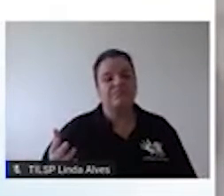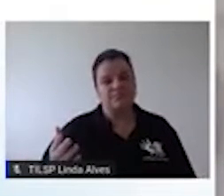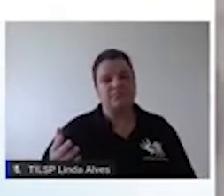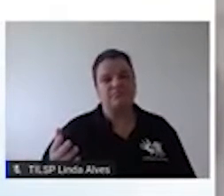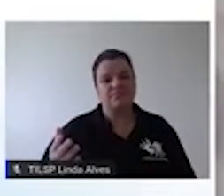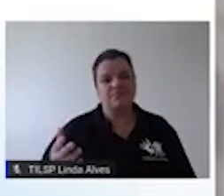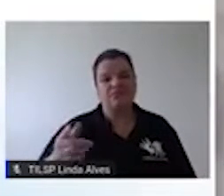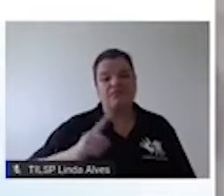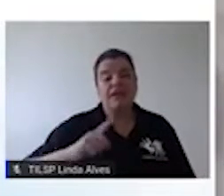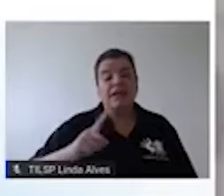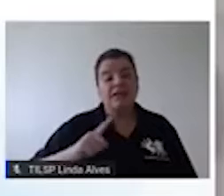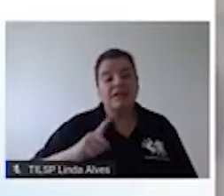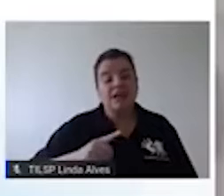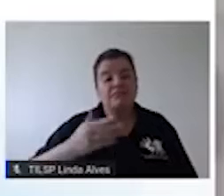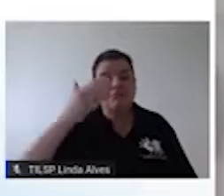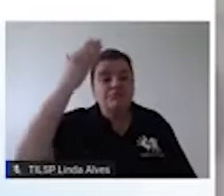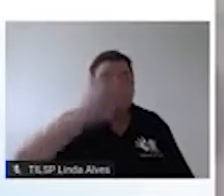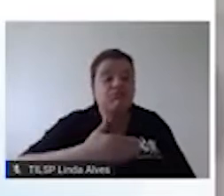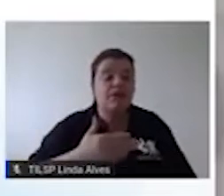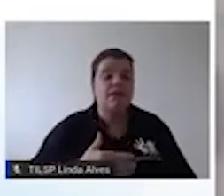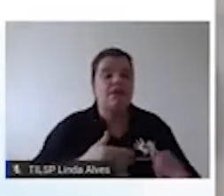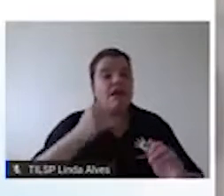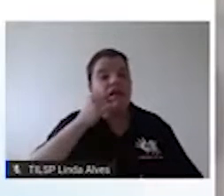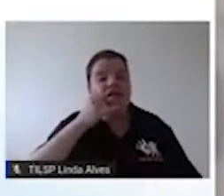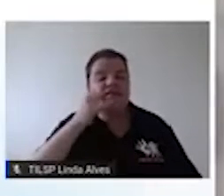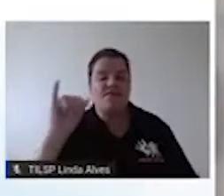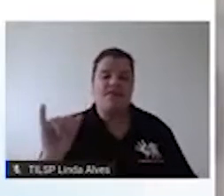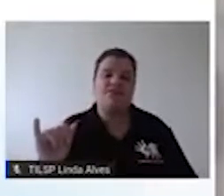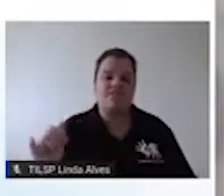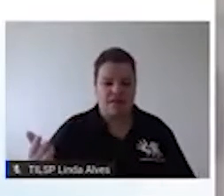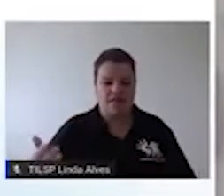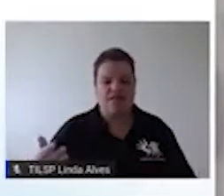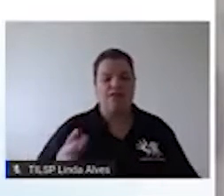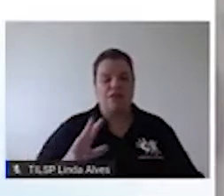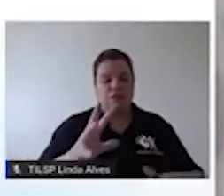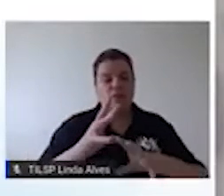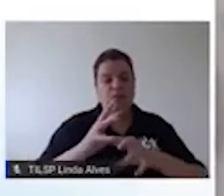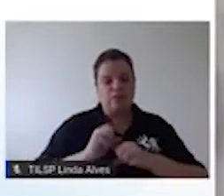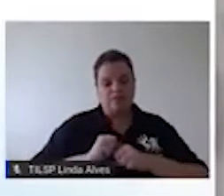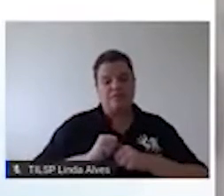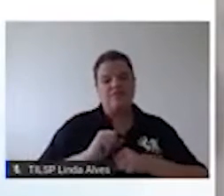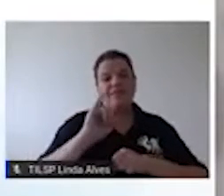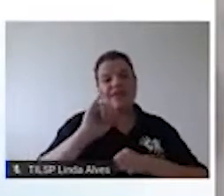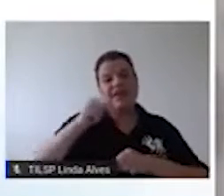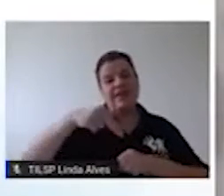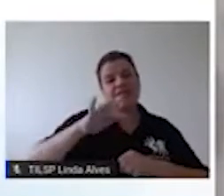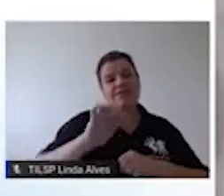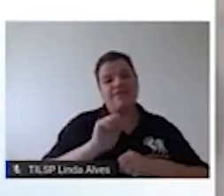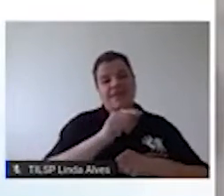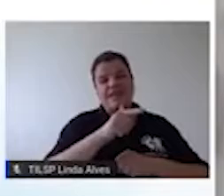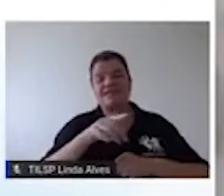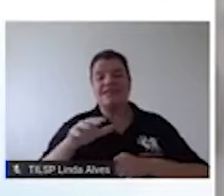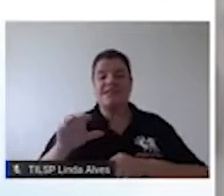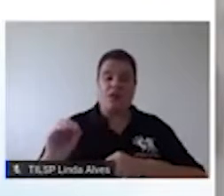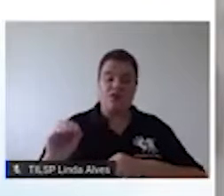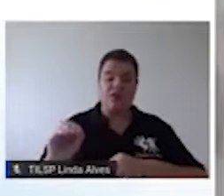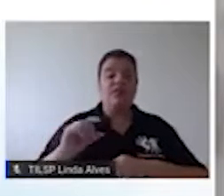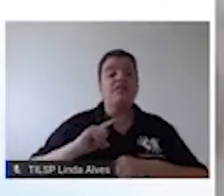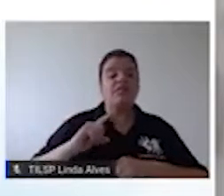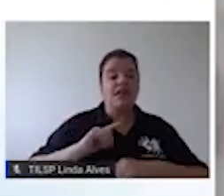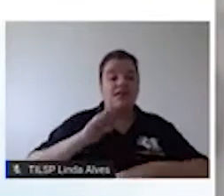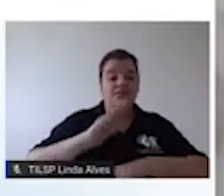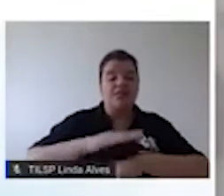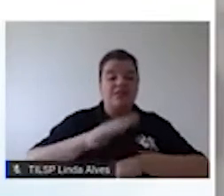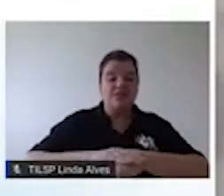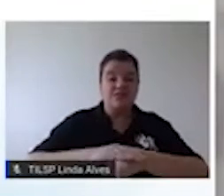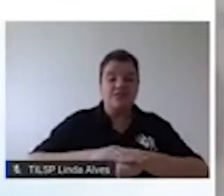ele tem condições de evitar a infecção, mas certamente também tem,